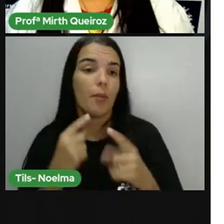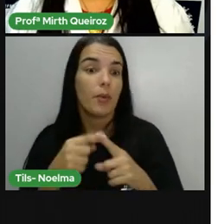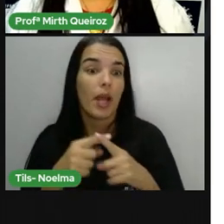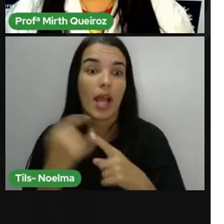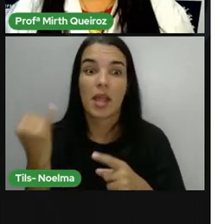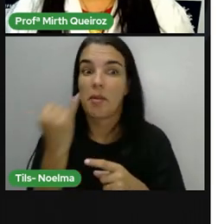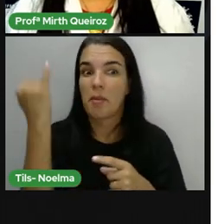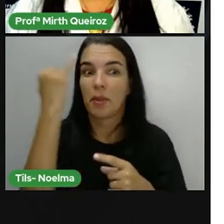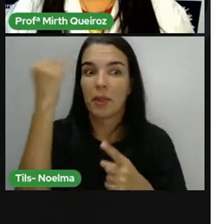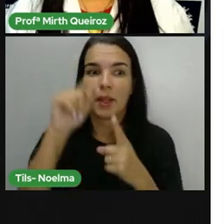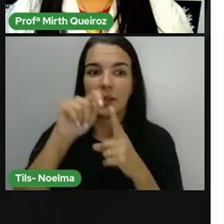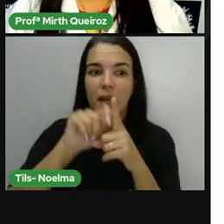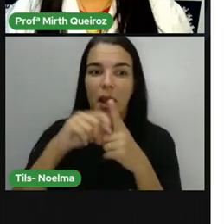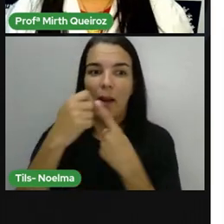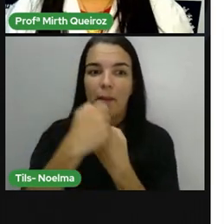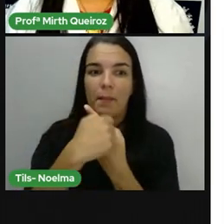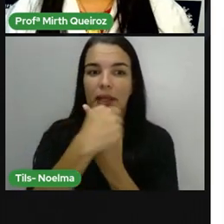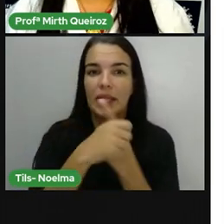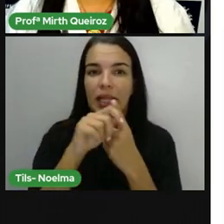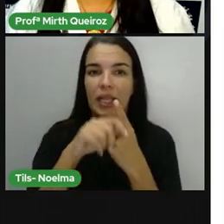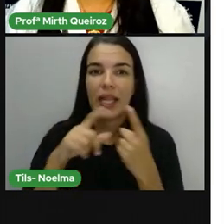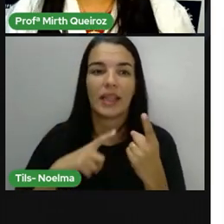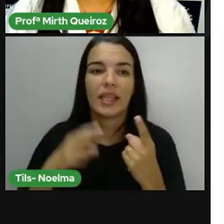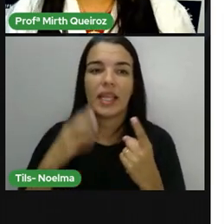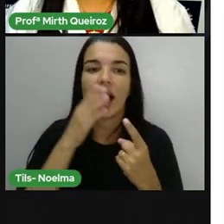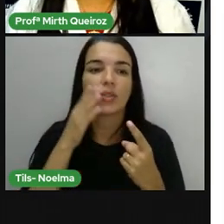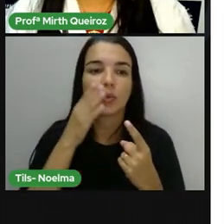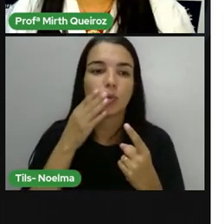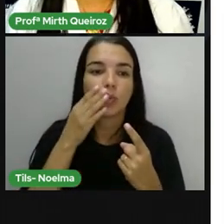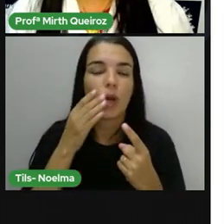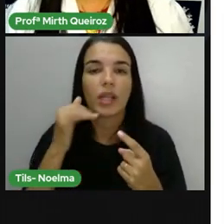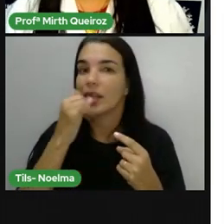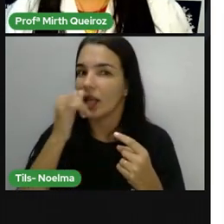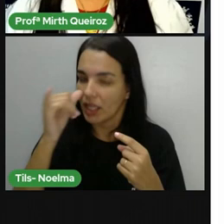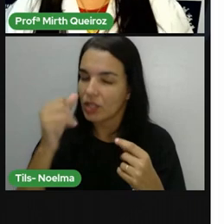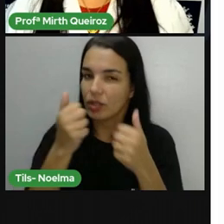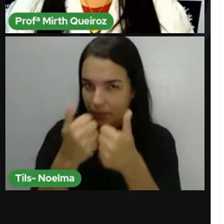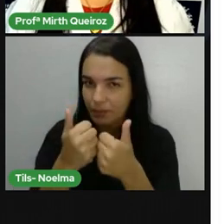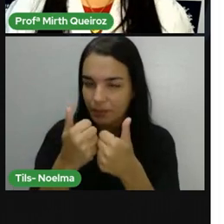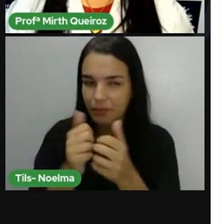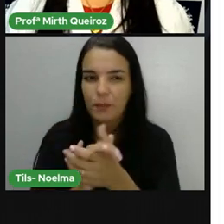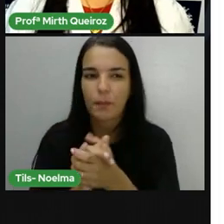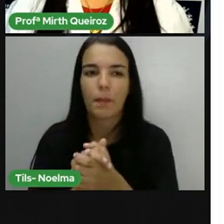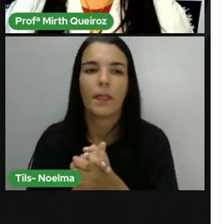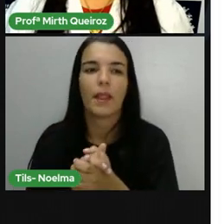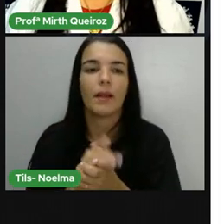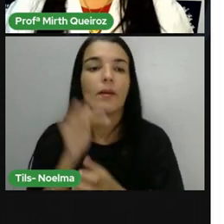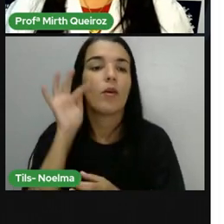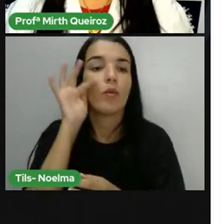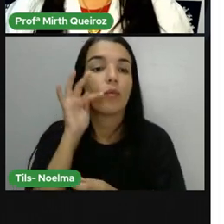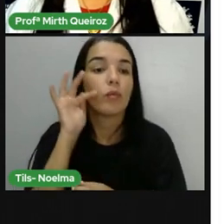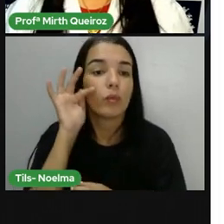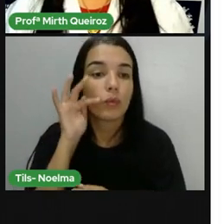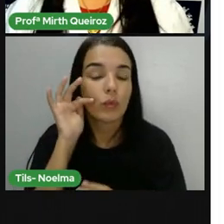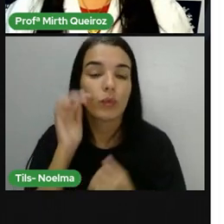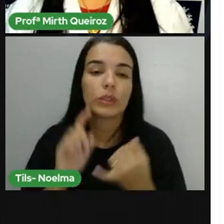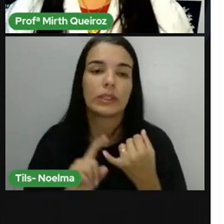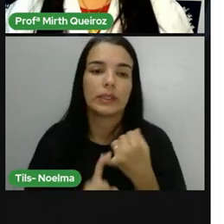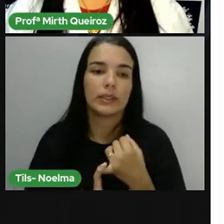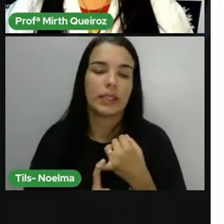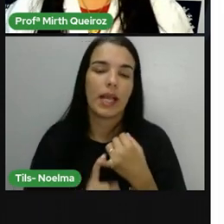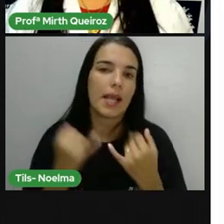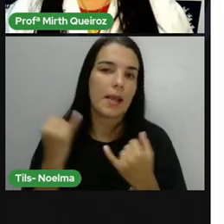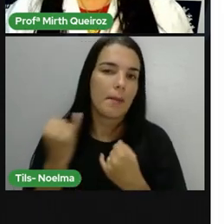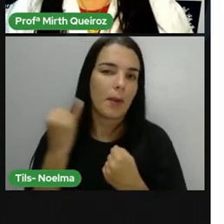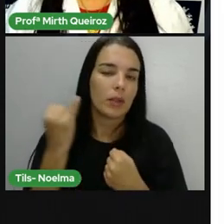alimento que contém açúcar, né? Então, se tem açúcar, tem energia, certo? Então, frutas são